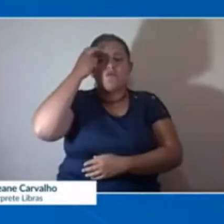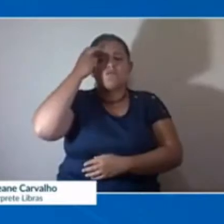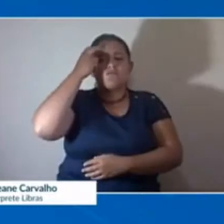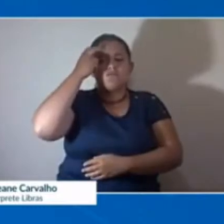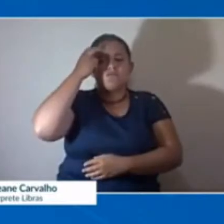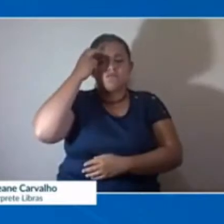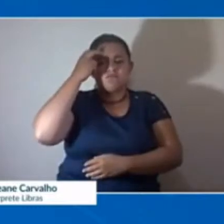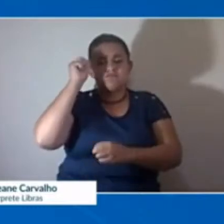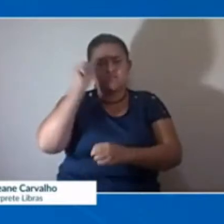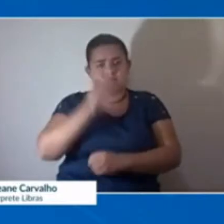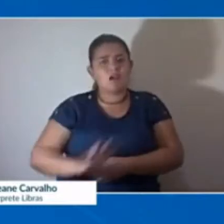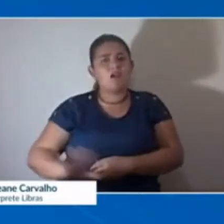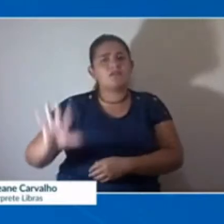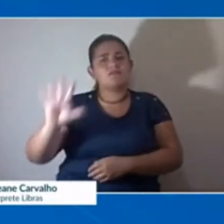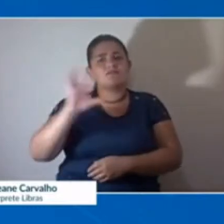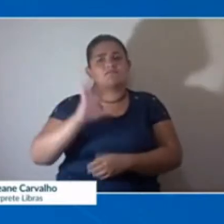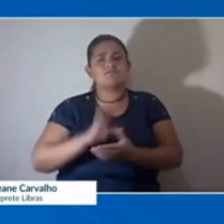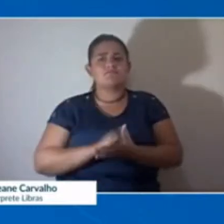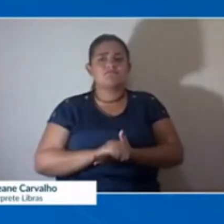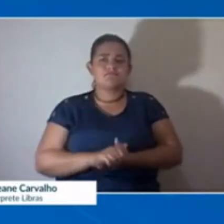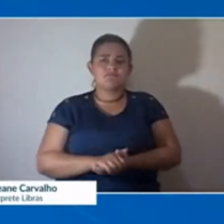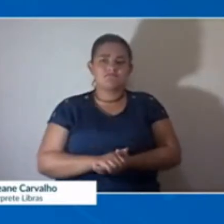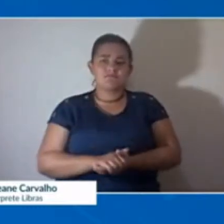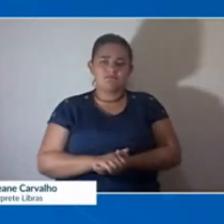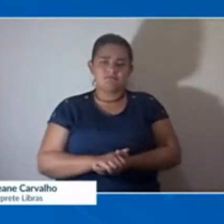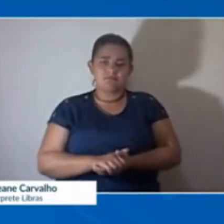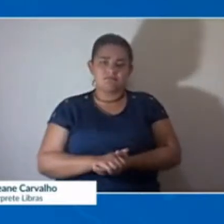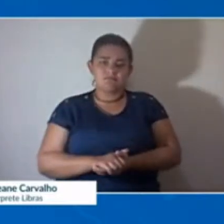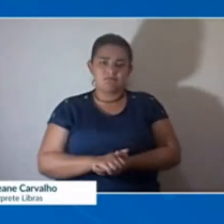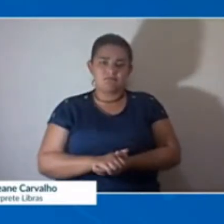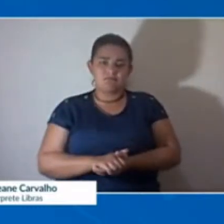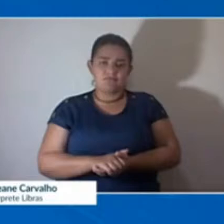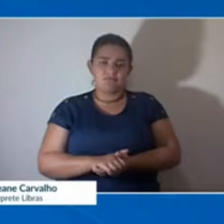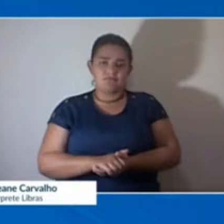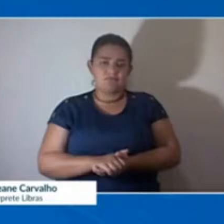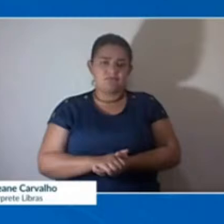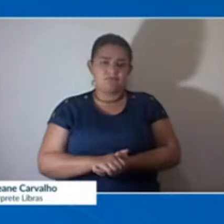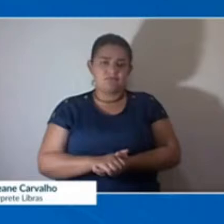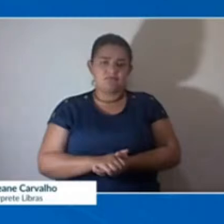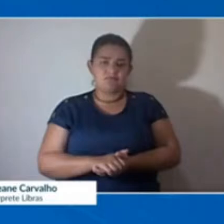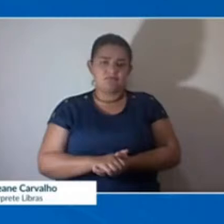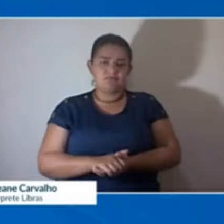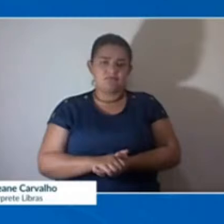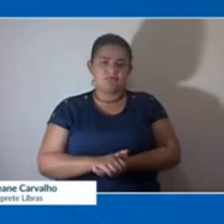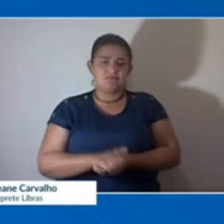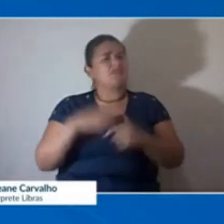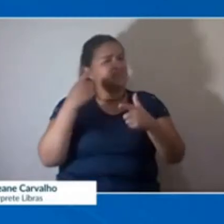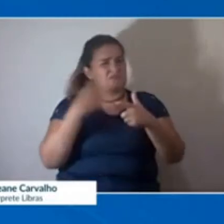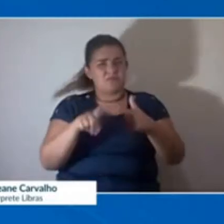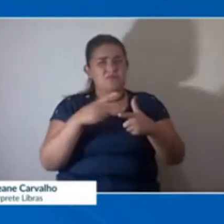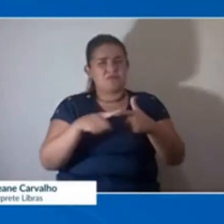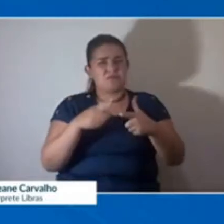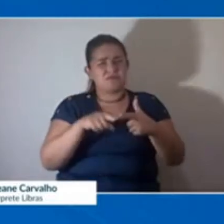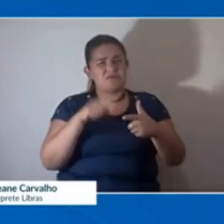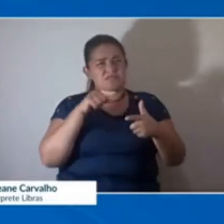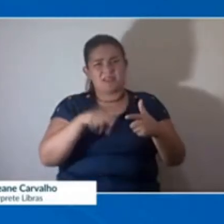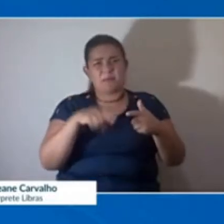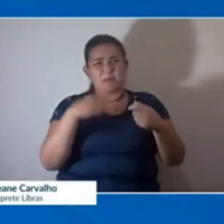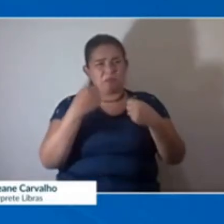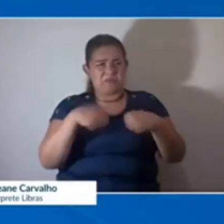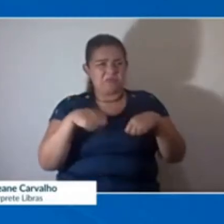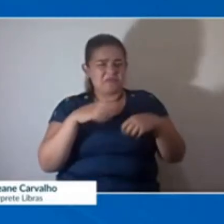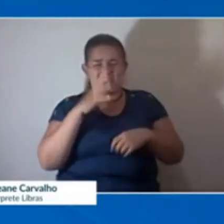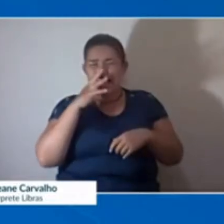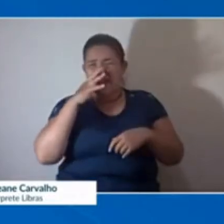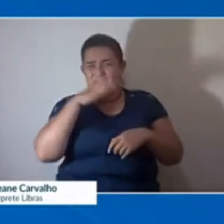modo geral. Mas há problemas incríveis, vocês falando, assim, absurdos, né? Porque eu